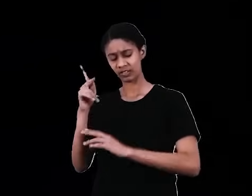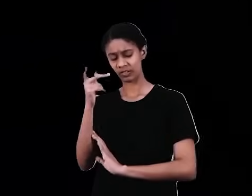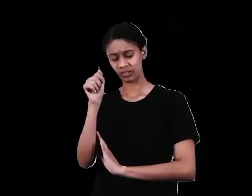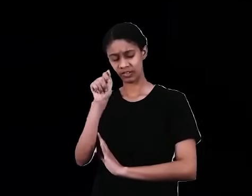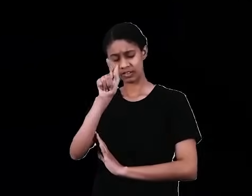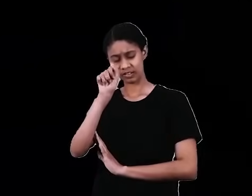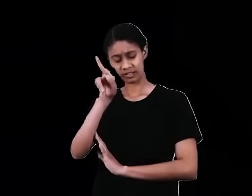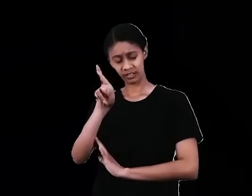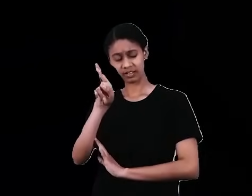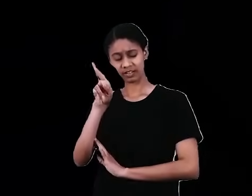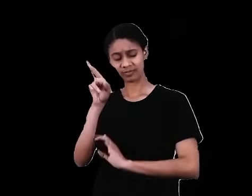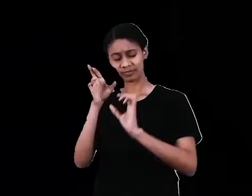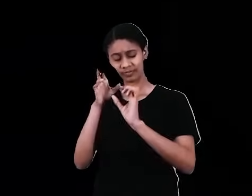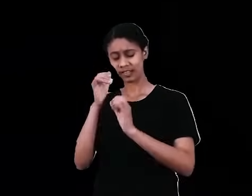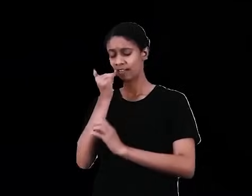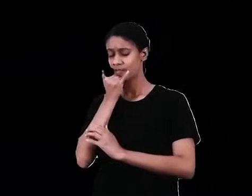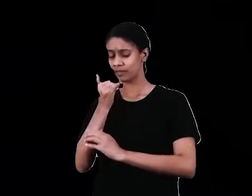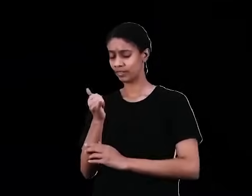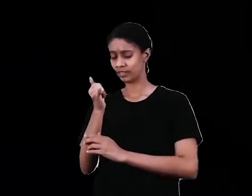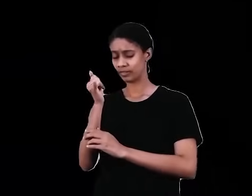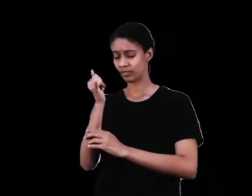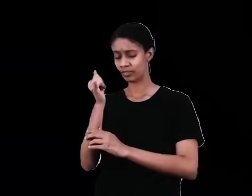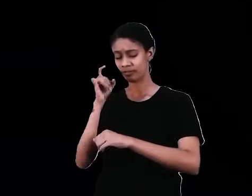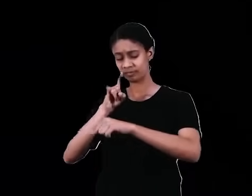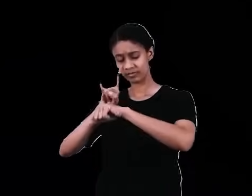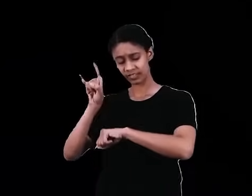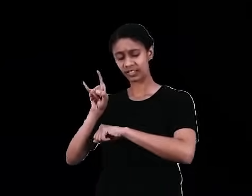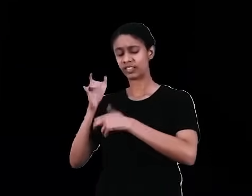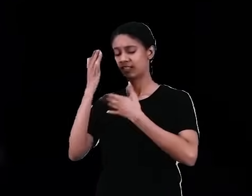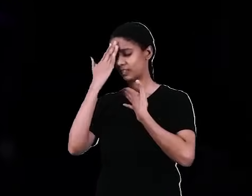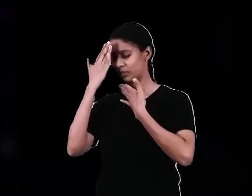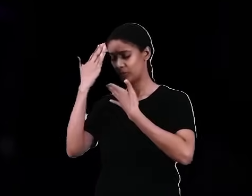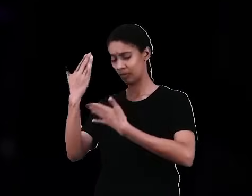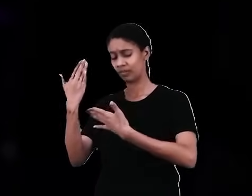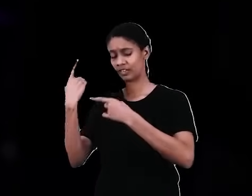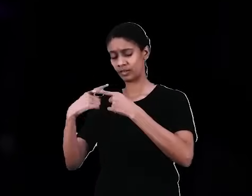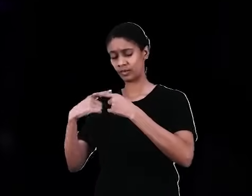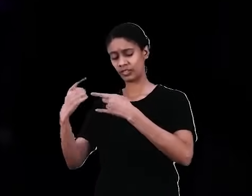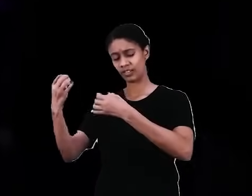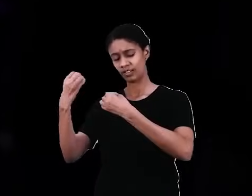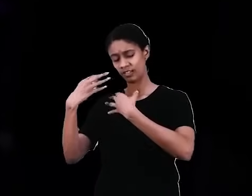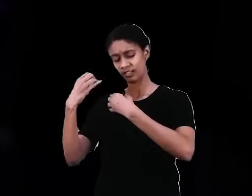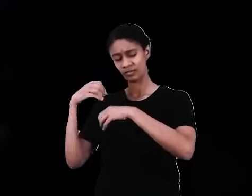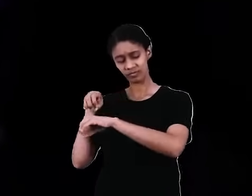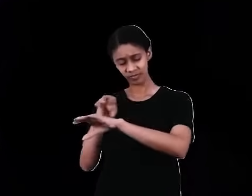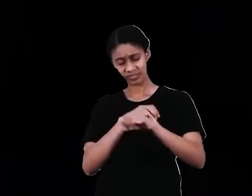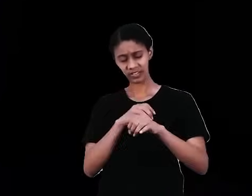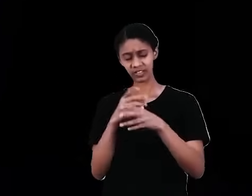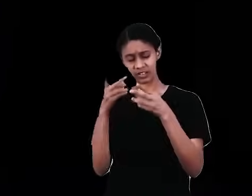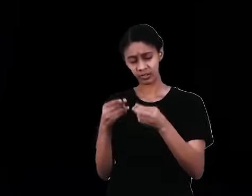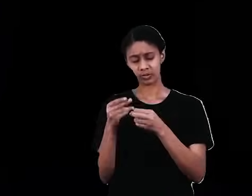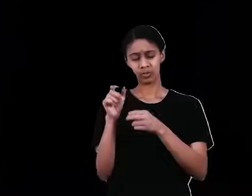liberar uma traição, a perdoar. Obrigada, Senhor. Porque o Senhor nos ensinou com Lia a superar